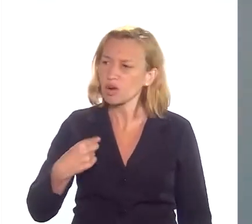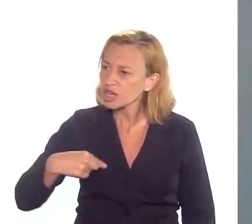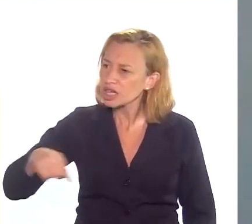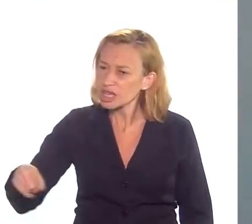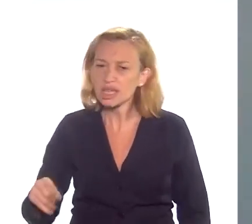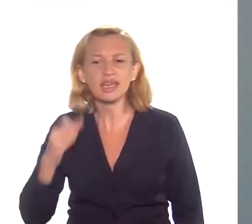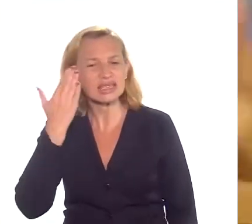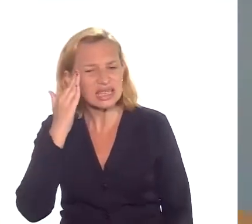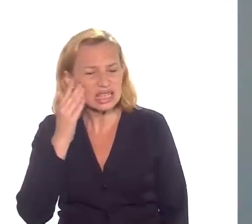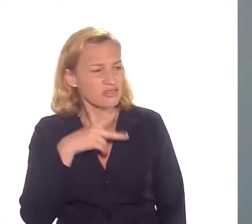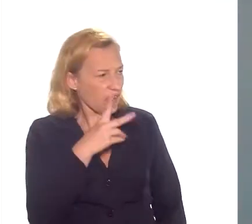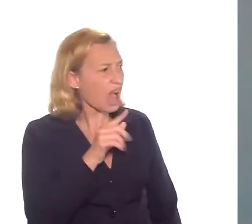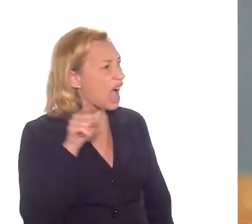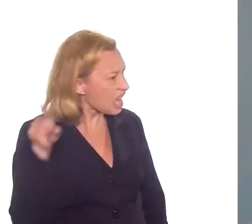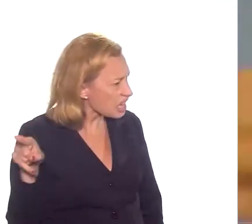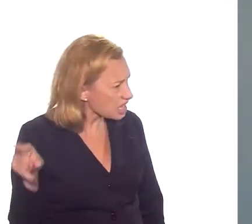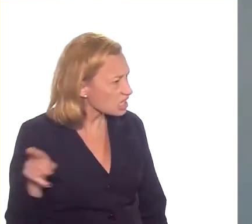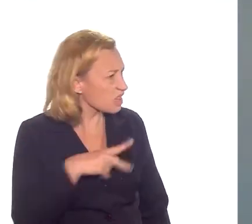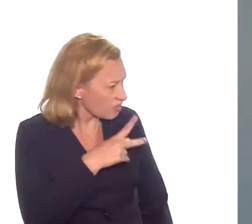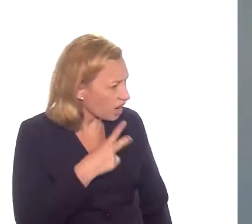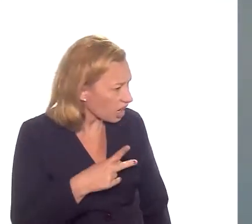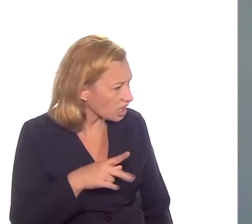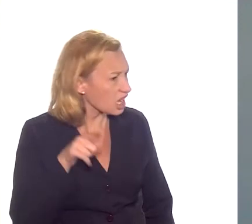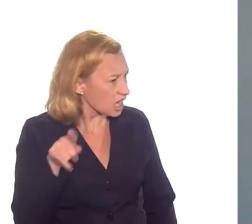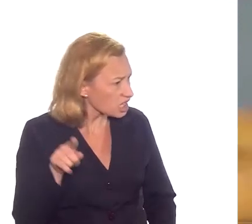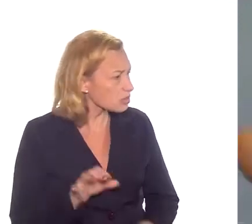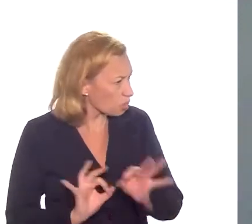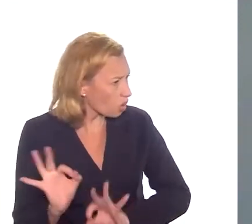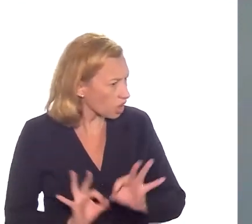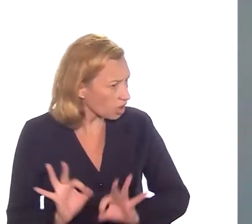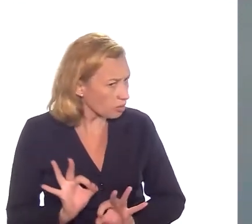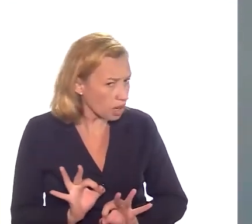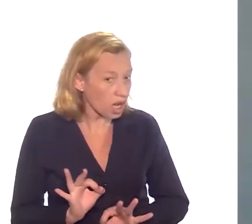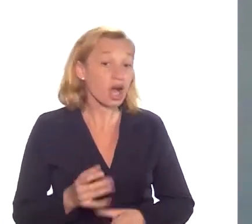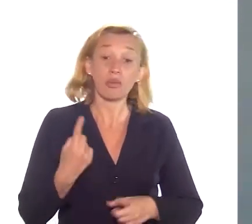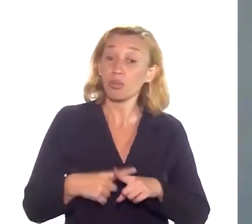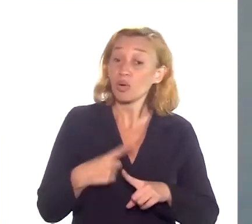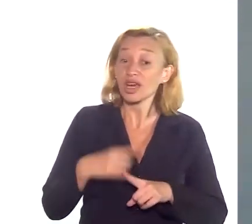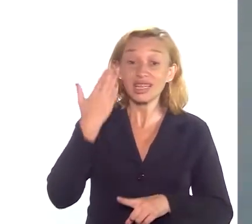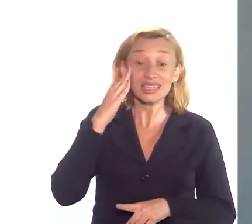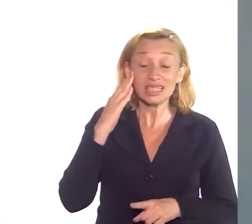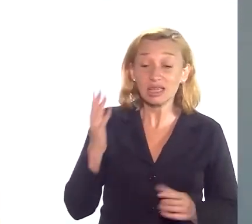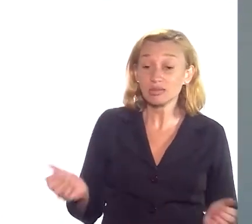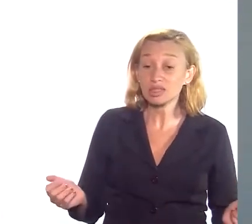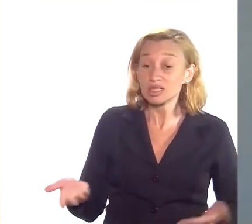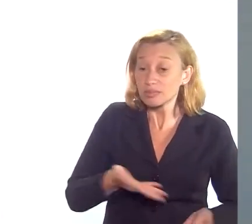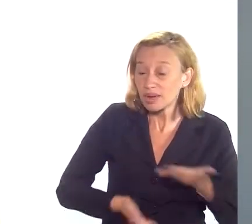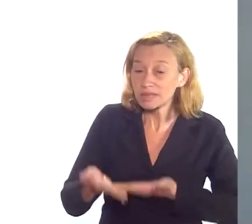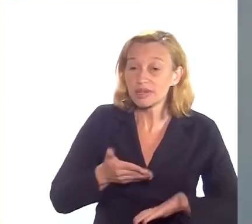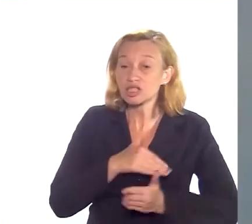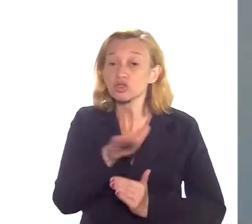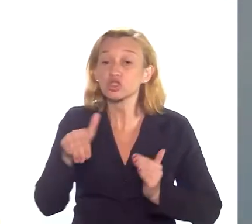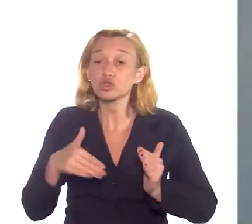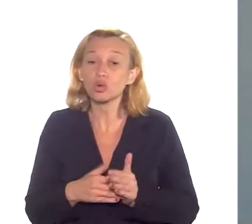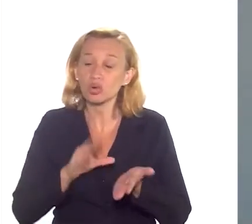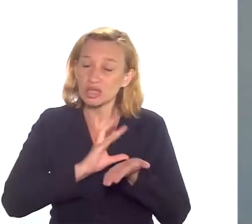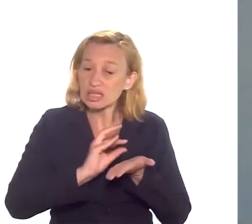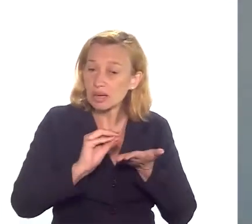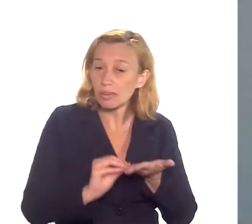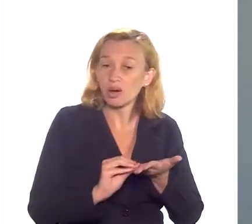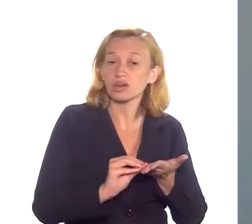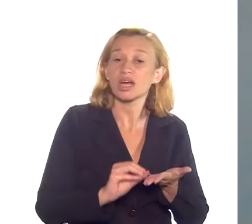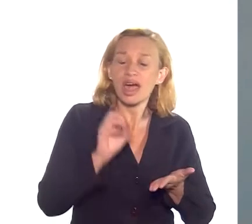algumas ações, entenderem, falarem, então é disso que está se falando, é esse programa, porque a gente entende que essa participação